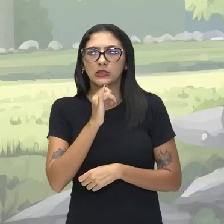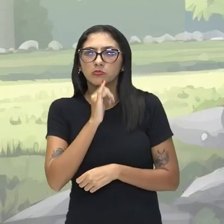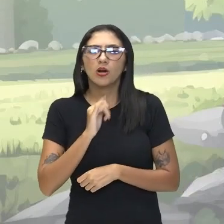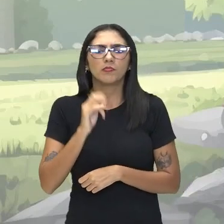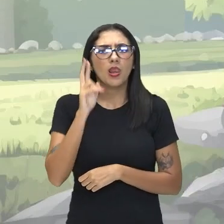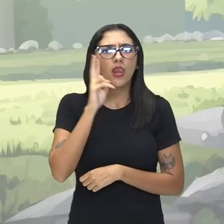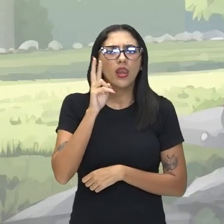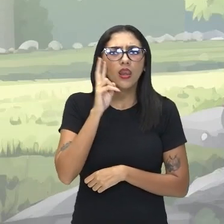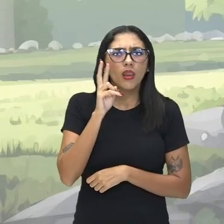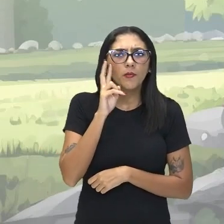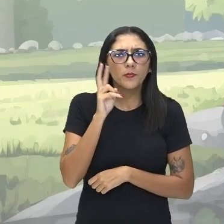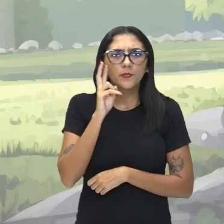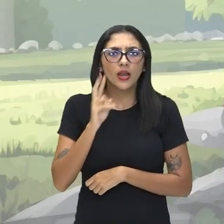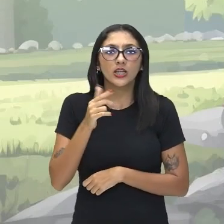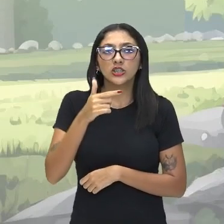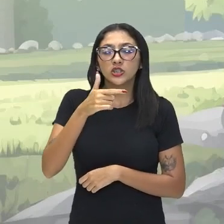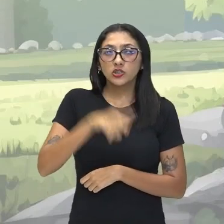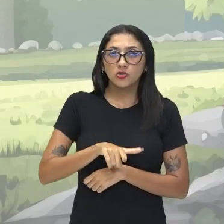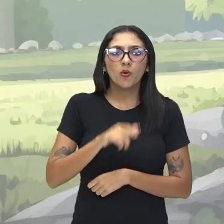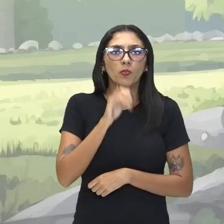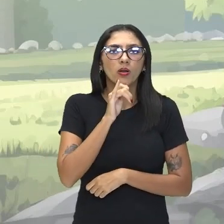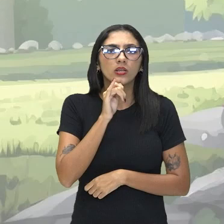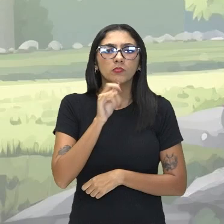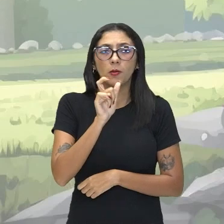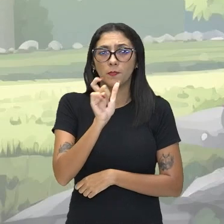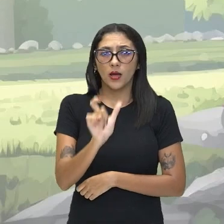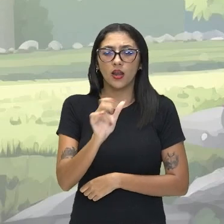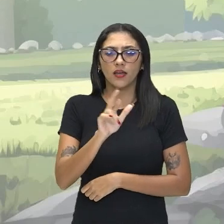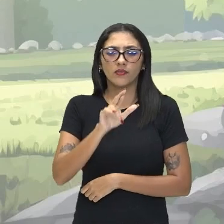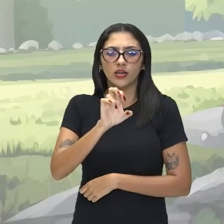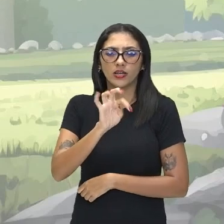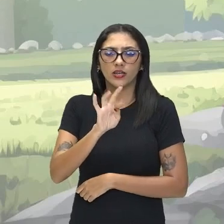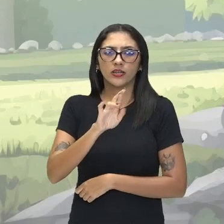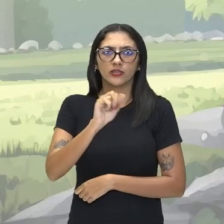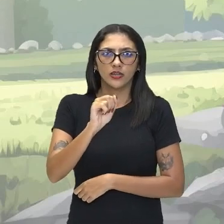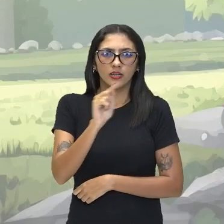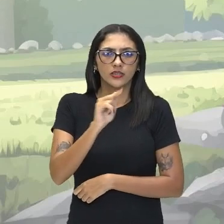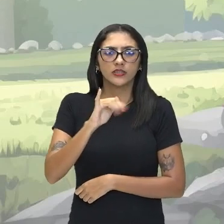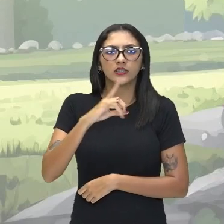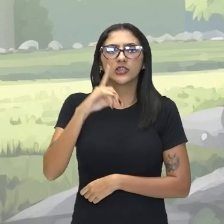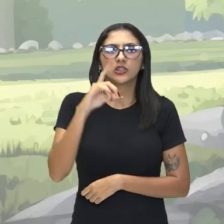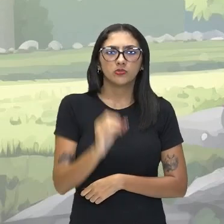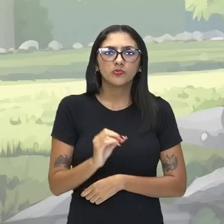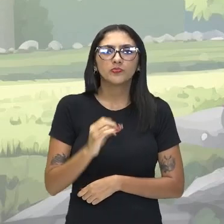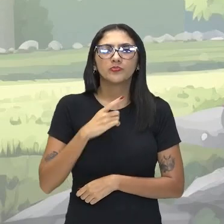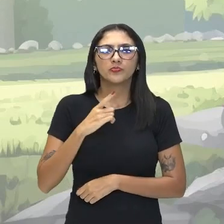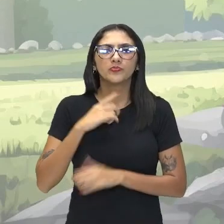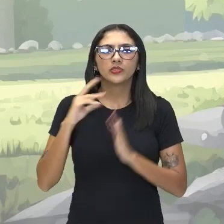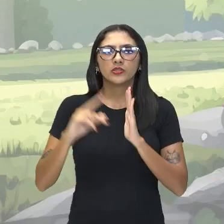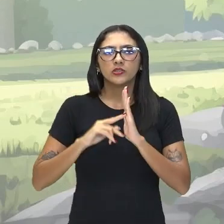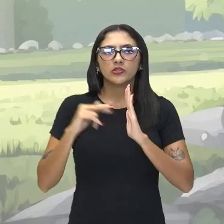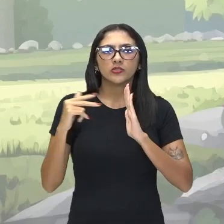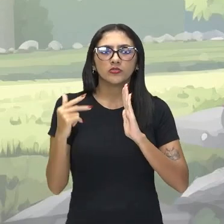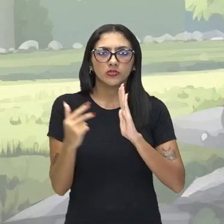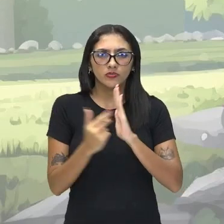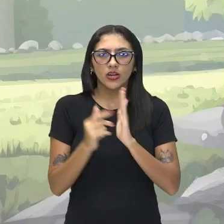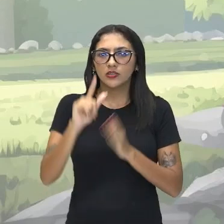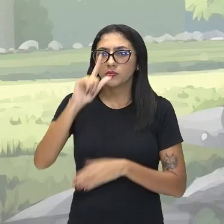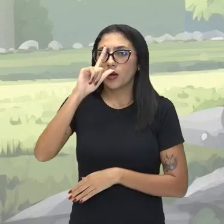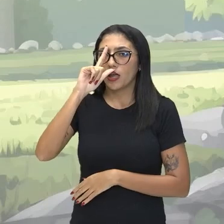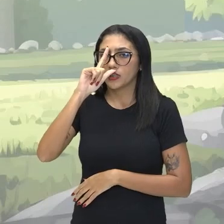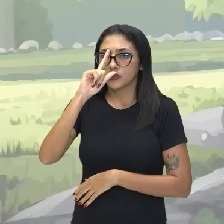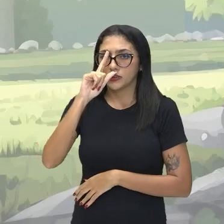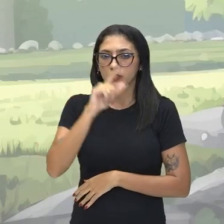é, retrazido, né? Outra vez, e aí trazido vem do latim, né? Latum, né? Trazido.